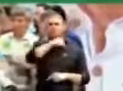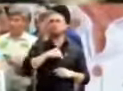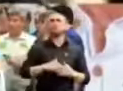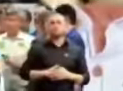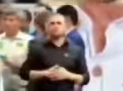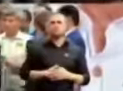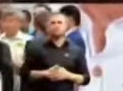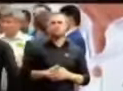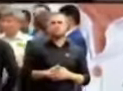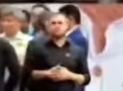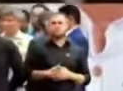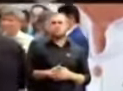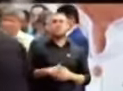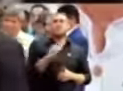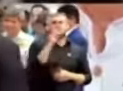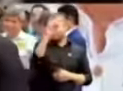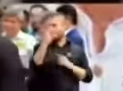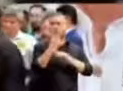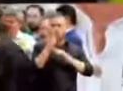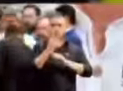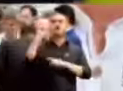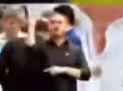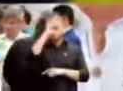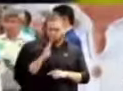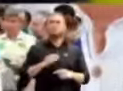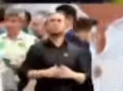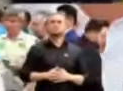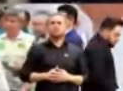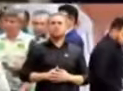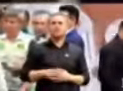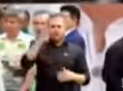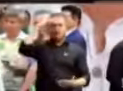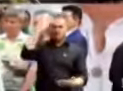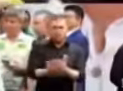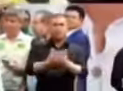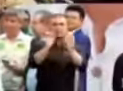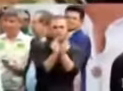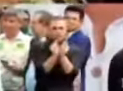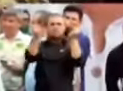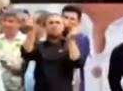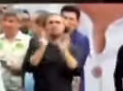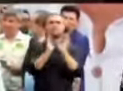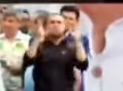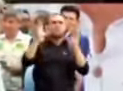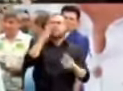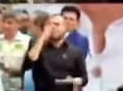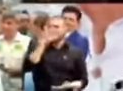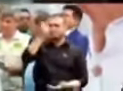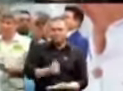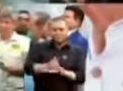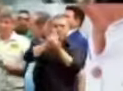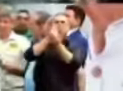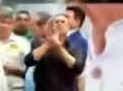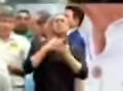Eu creio que Deus é pelo nosso Brasil. Eu creio na libertação, eu creio na salvação, eu creio na